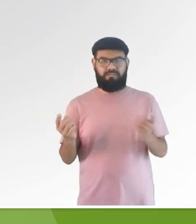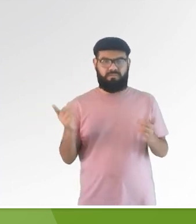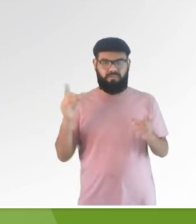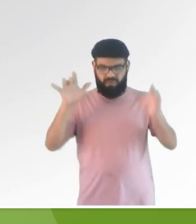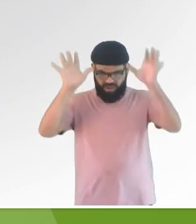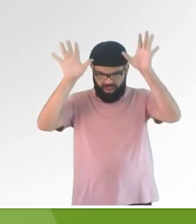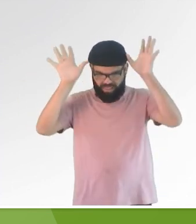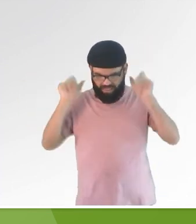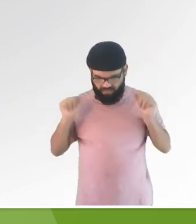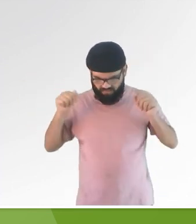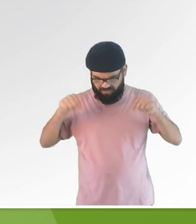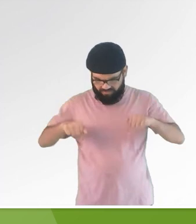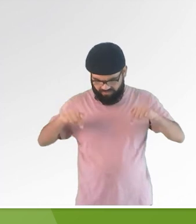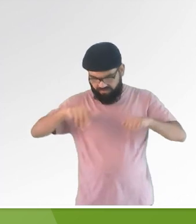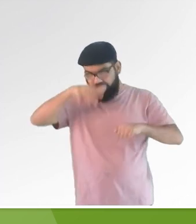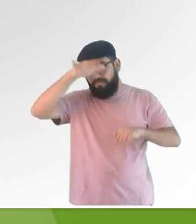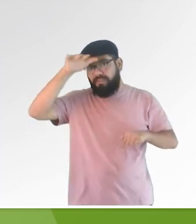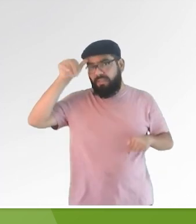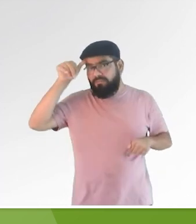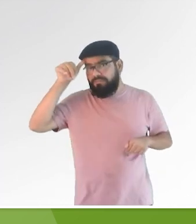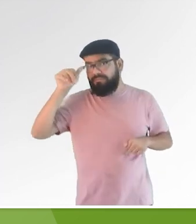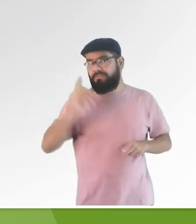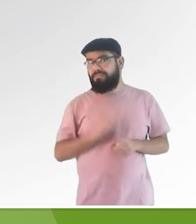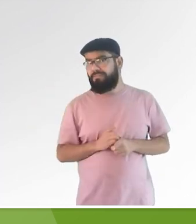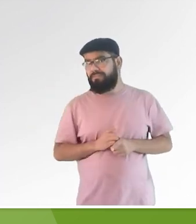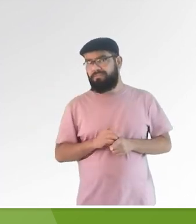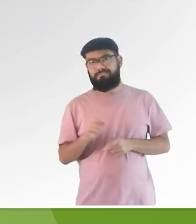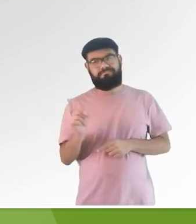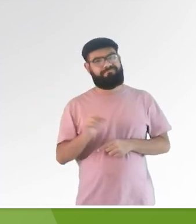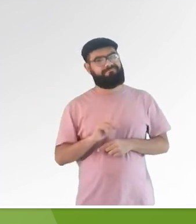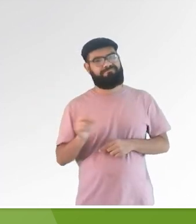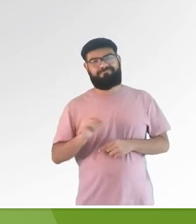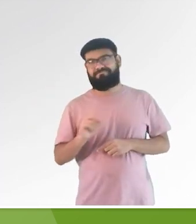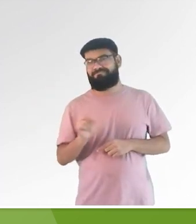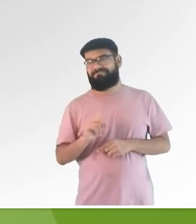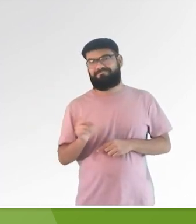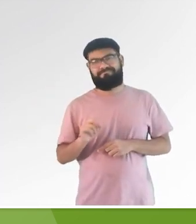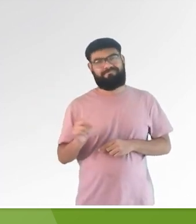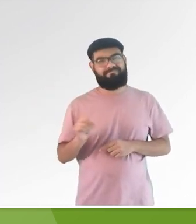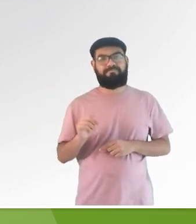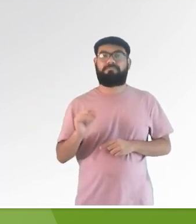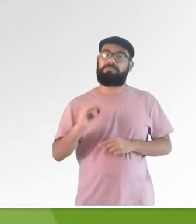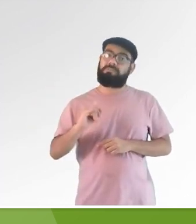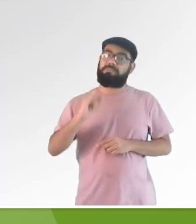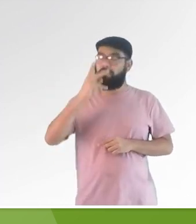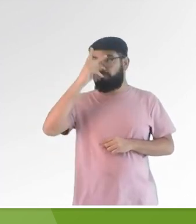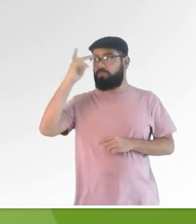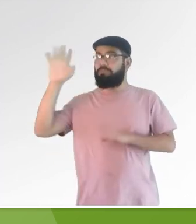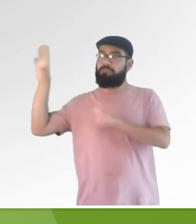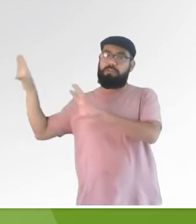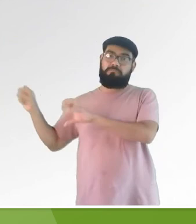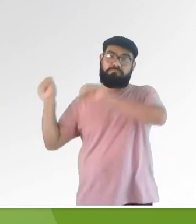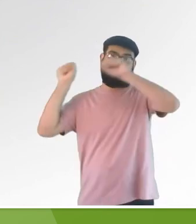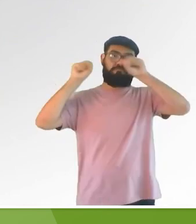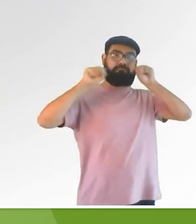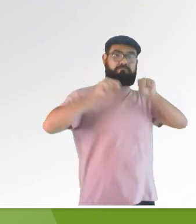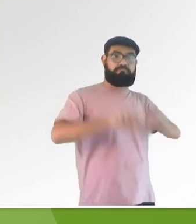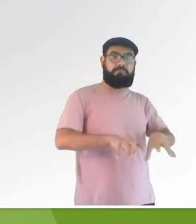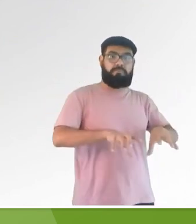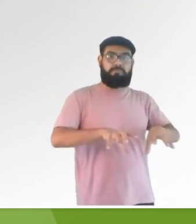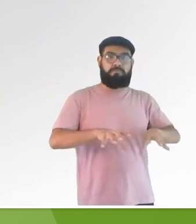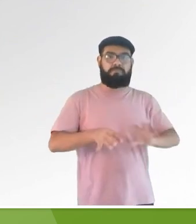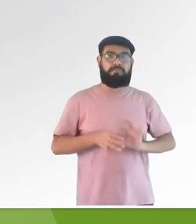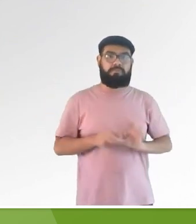floresta amazônica? Não, né? A não ser que alguém venha, traga ele e põe aqui. Mas naturalmente não